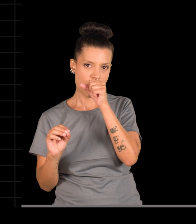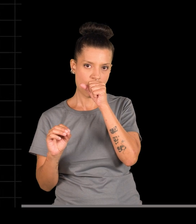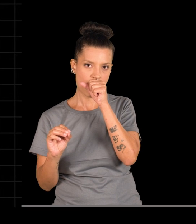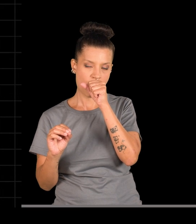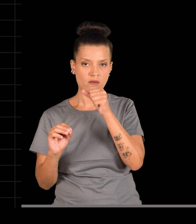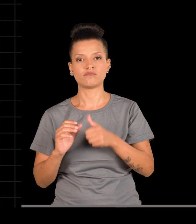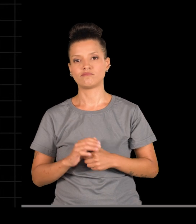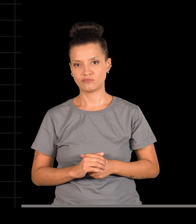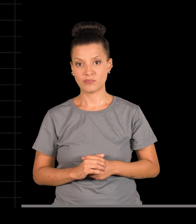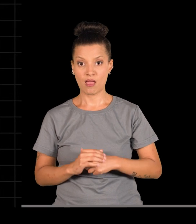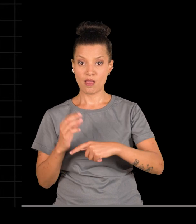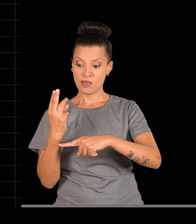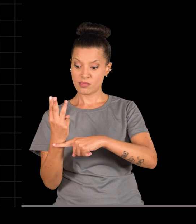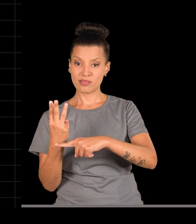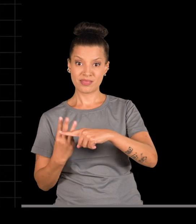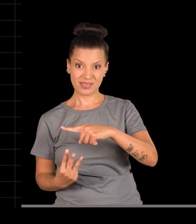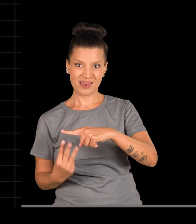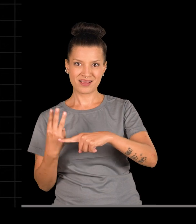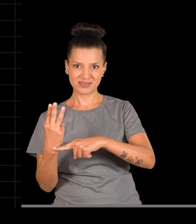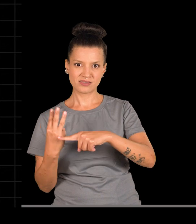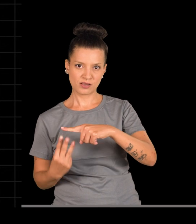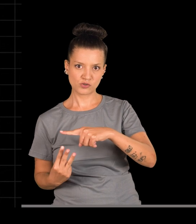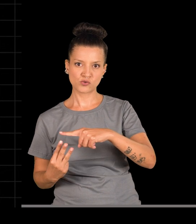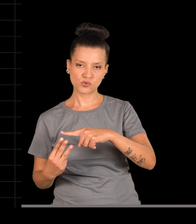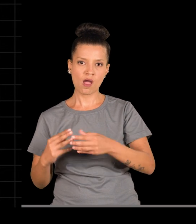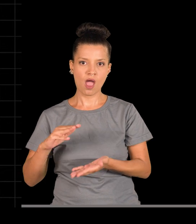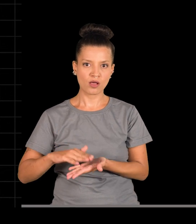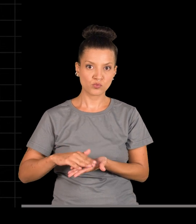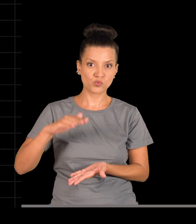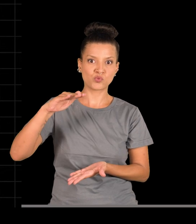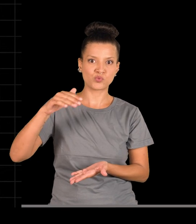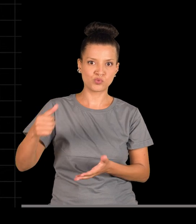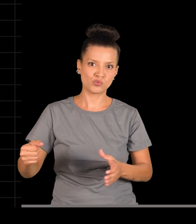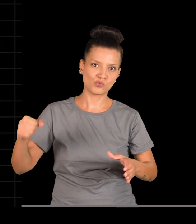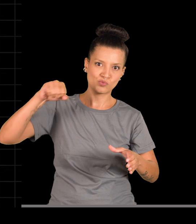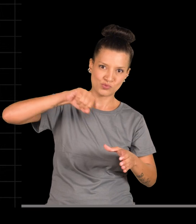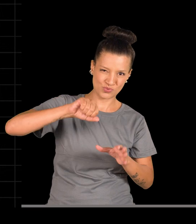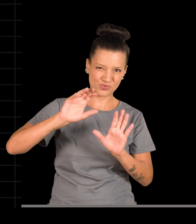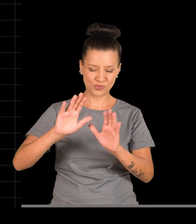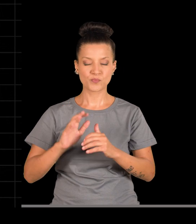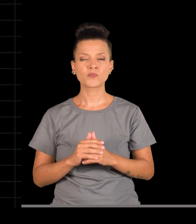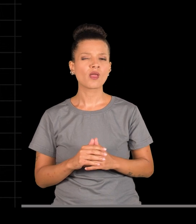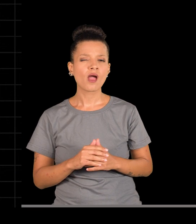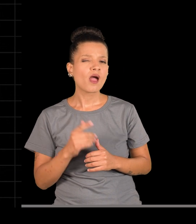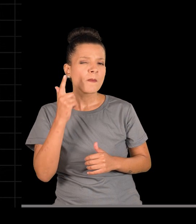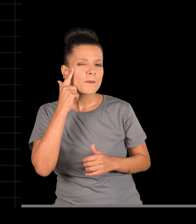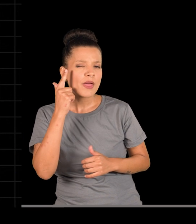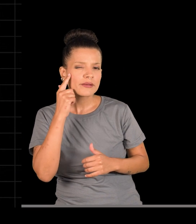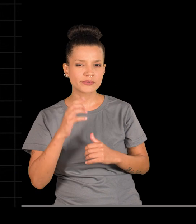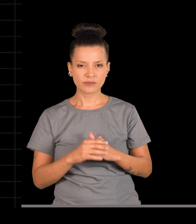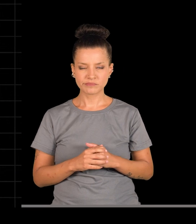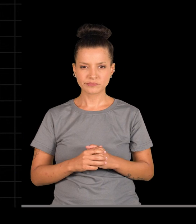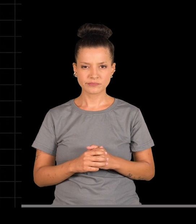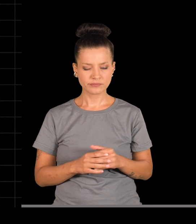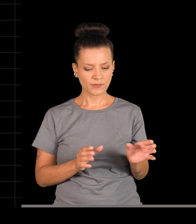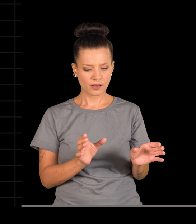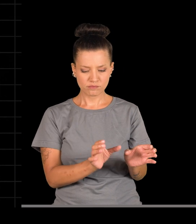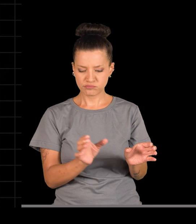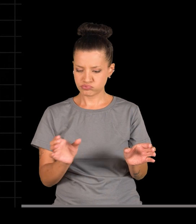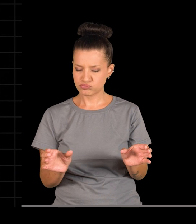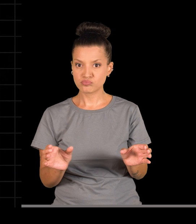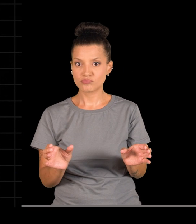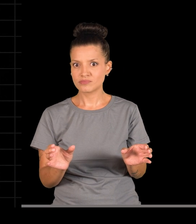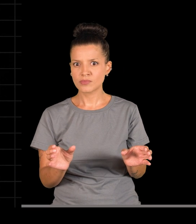todo que está ali dentro. Aqui é 1 inteiro, né? Ou seja, que seria igual a 3/3, é ou não é? Tá fazendo sentido aí na sua cabeça? Então,